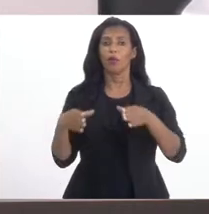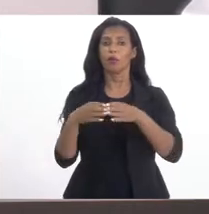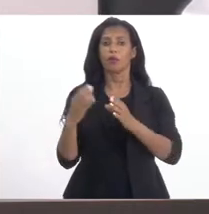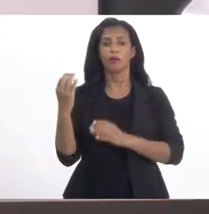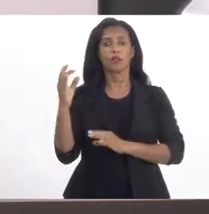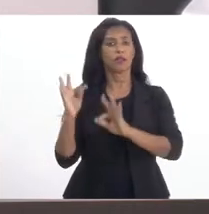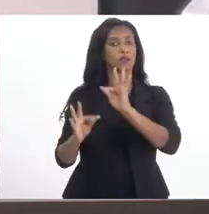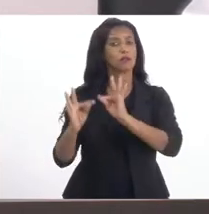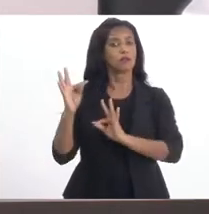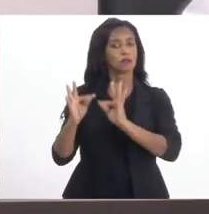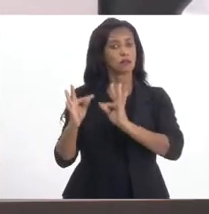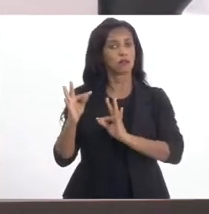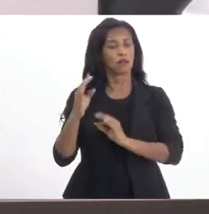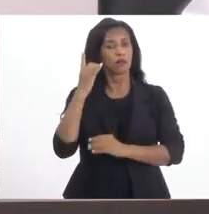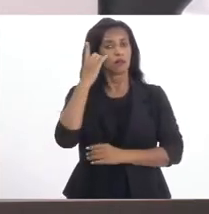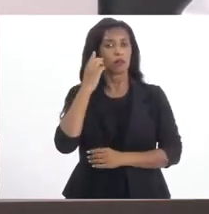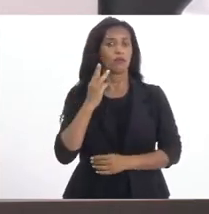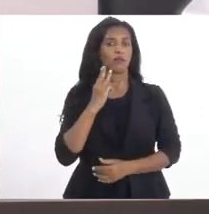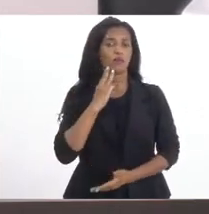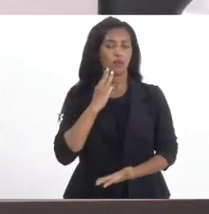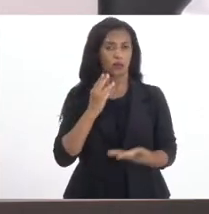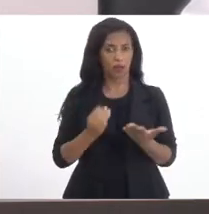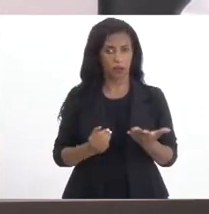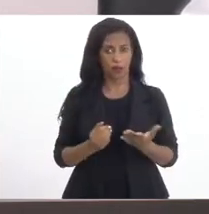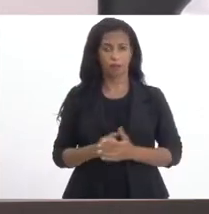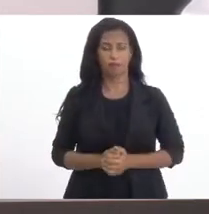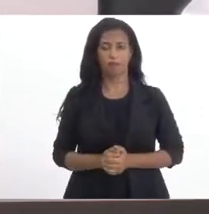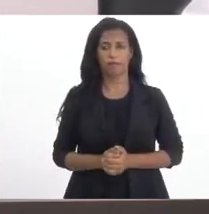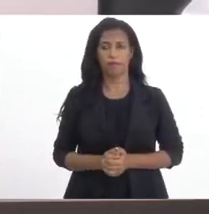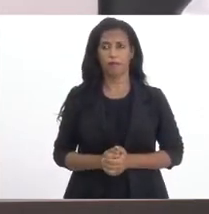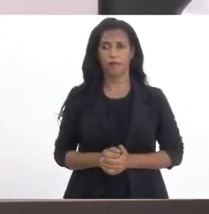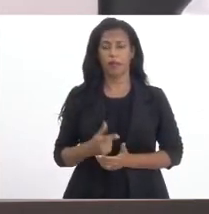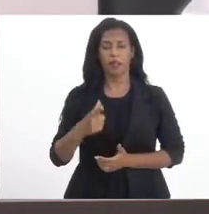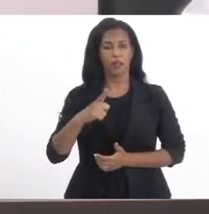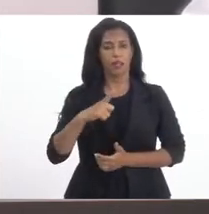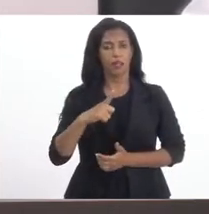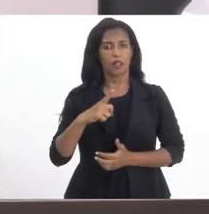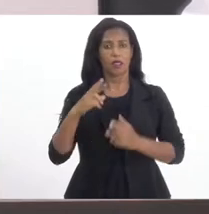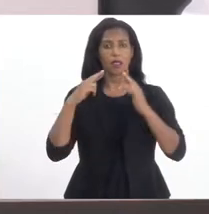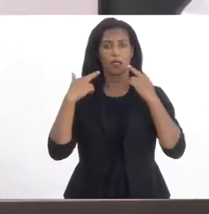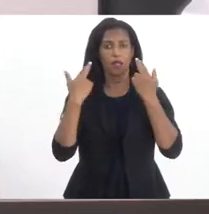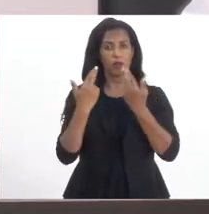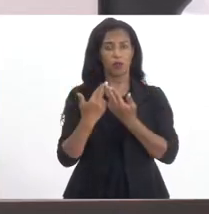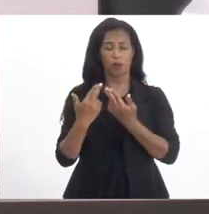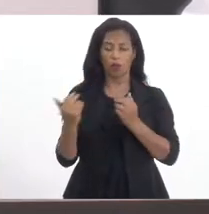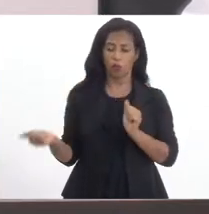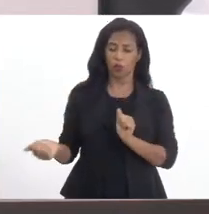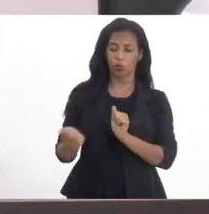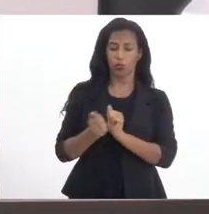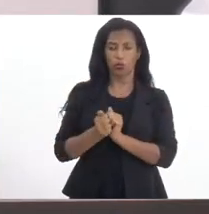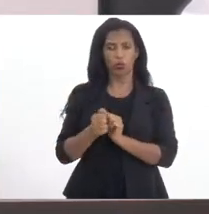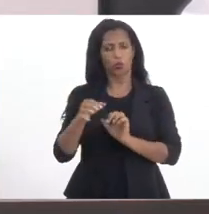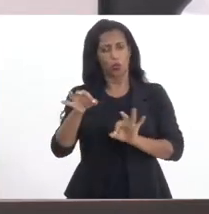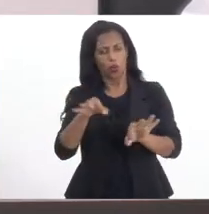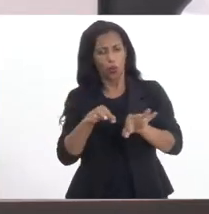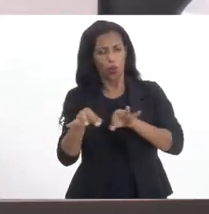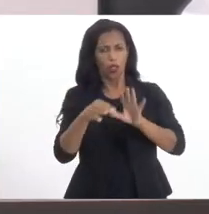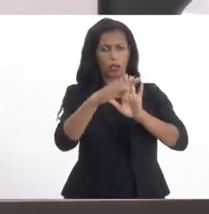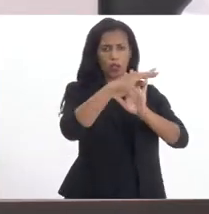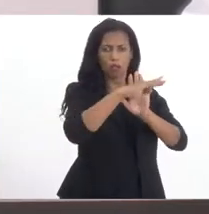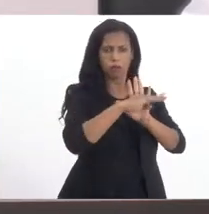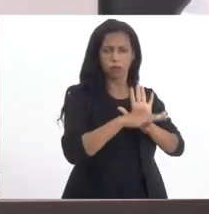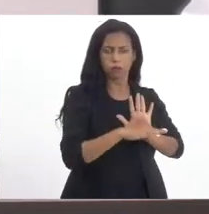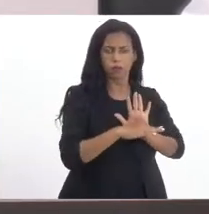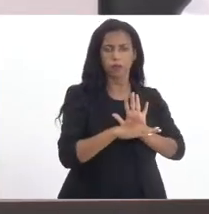Ciência e Tecnologia, deputado Valdeque Carneiro, que co-preside essa audiência junto comigo, né, que co-organiza essa audiência junto